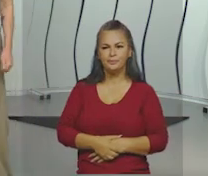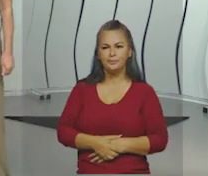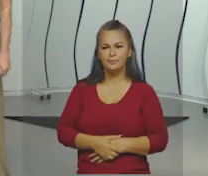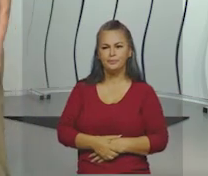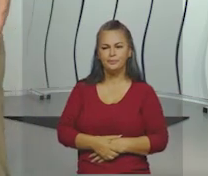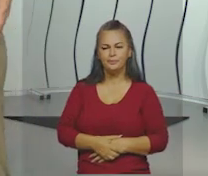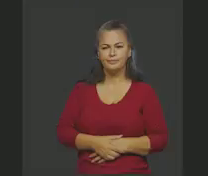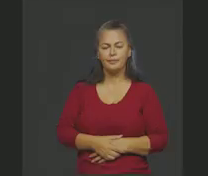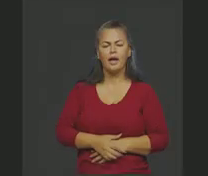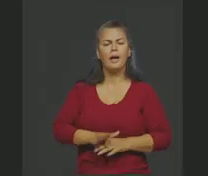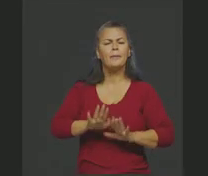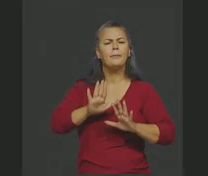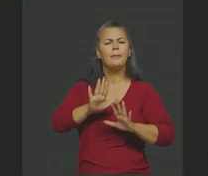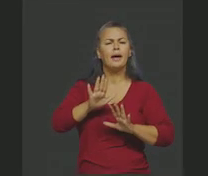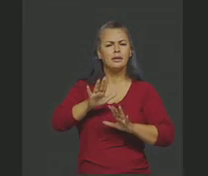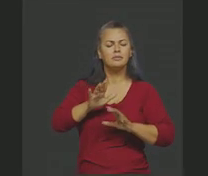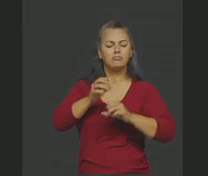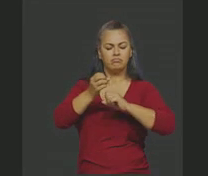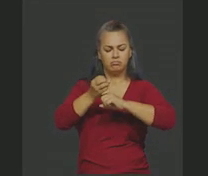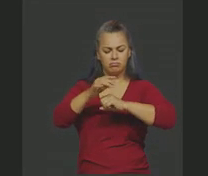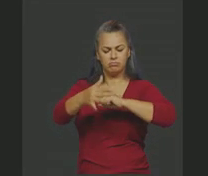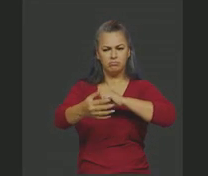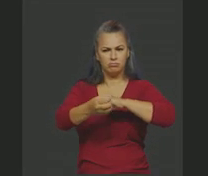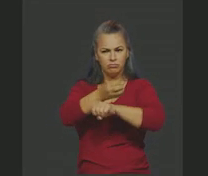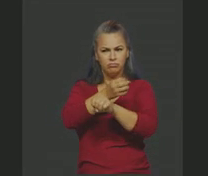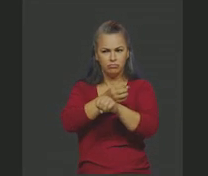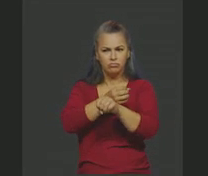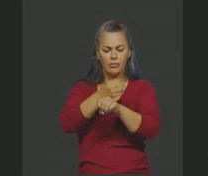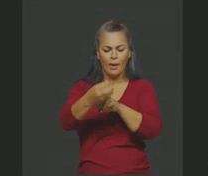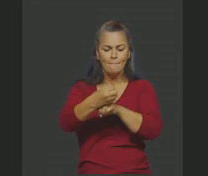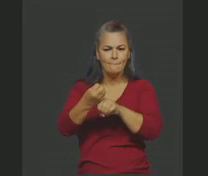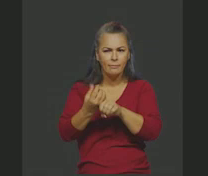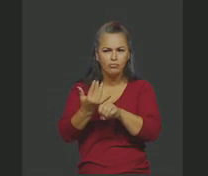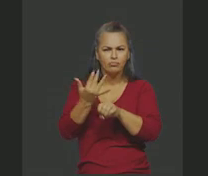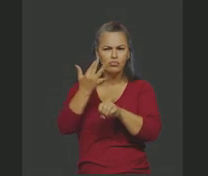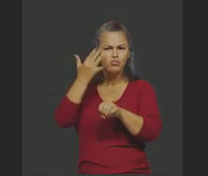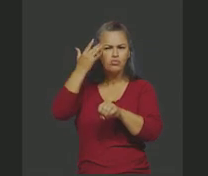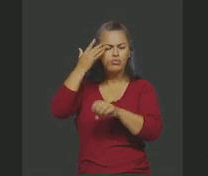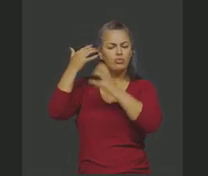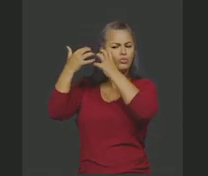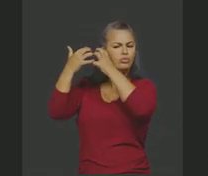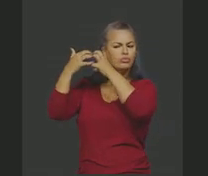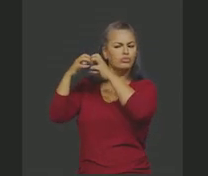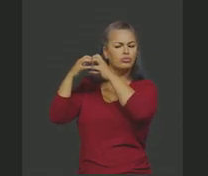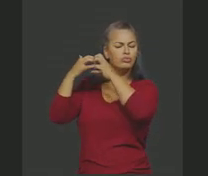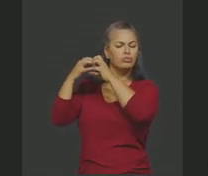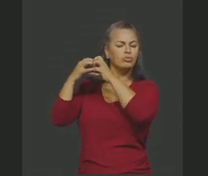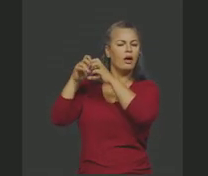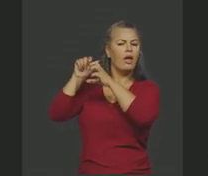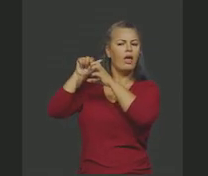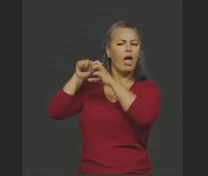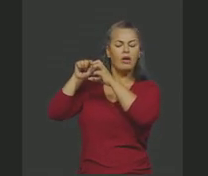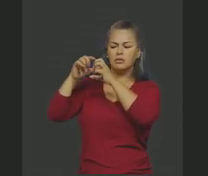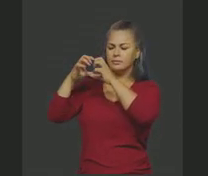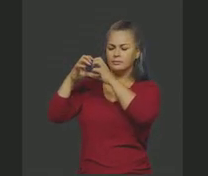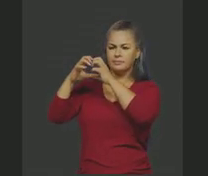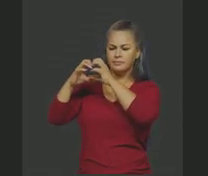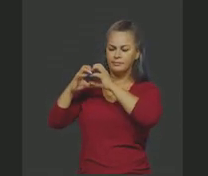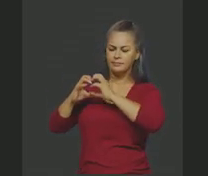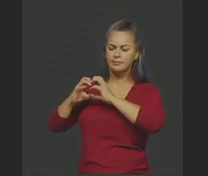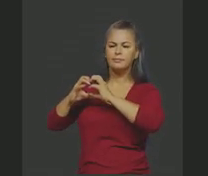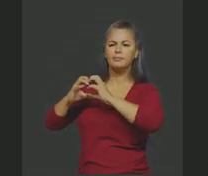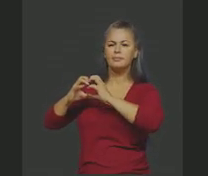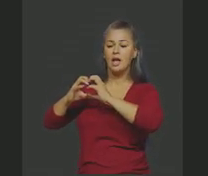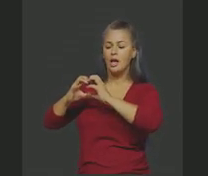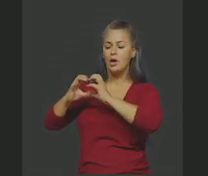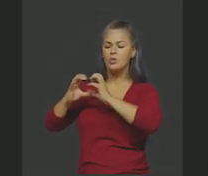Interpretação cerebral. Fiz aí um corte do cérebro, tá? Com o